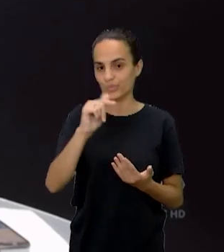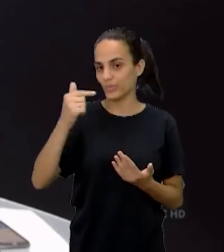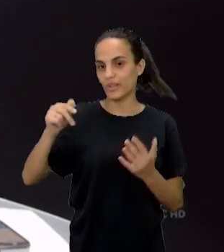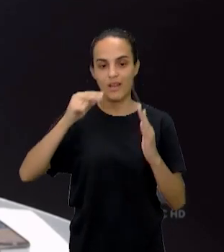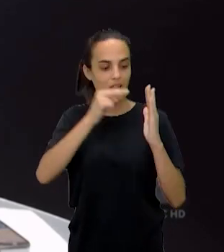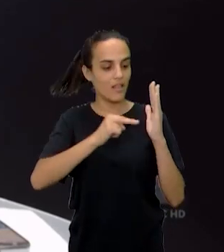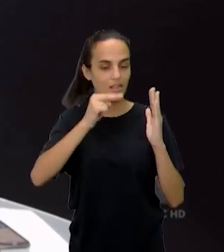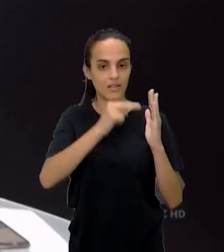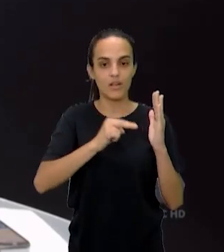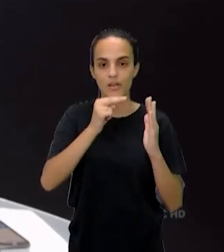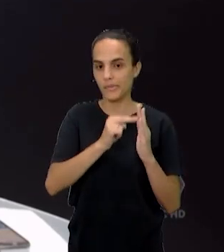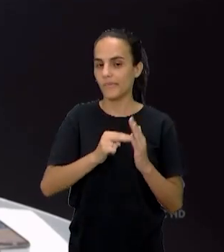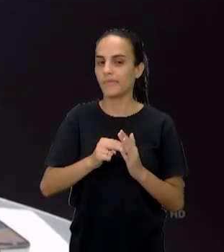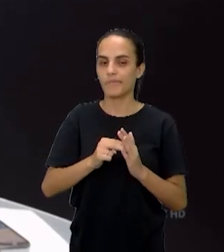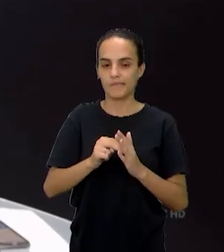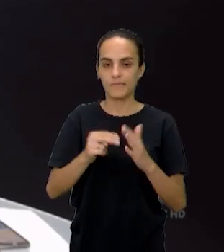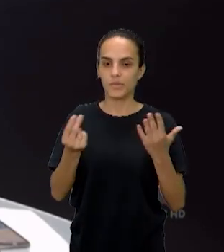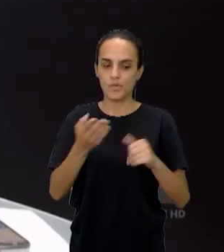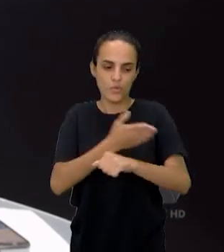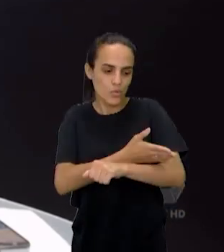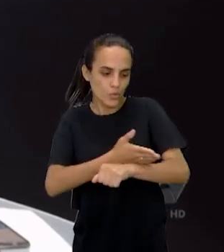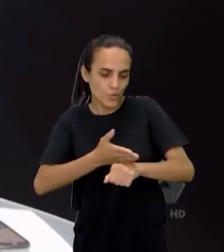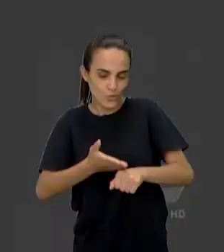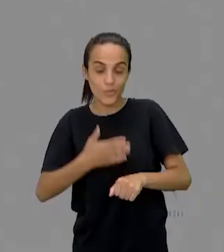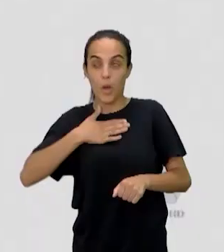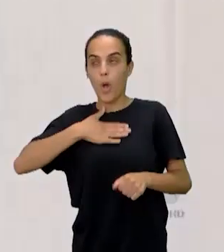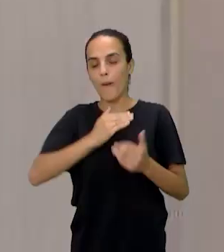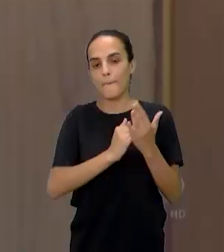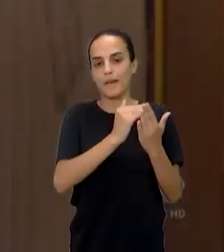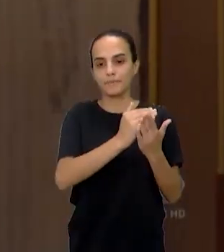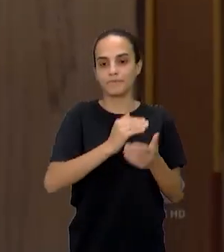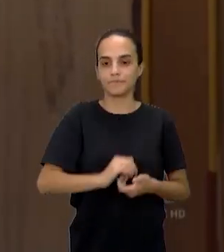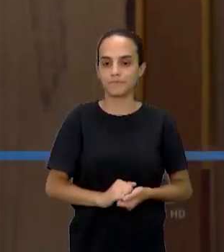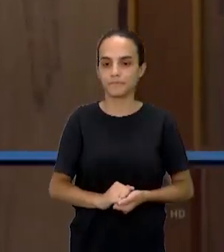leitura como um dos seus hábitos favoritos, não é mesmo?